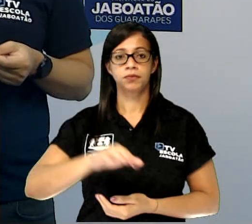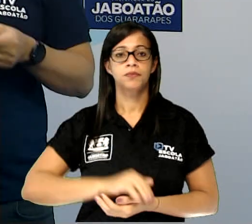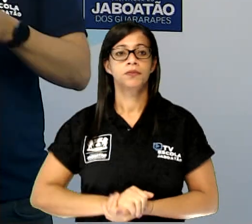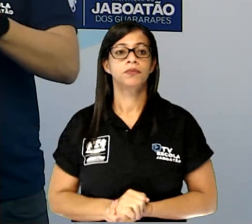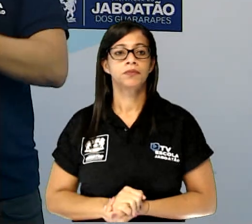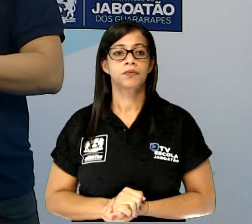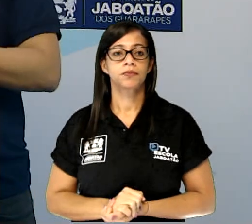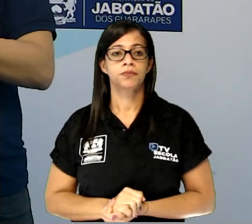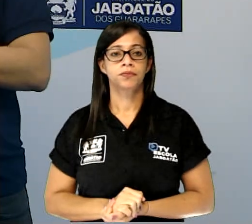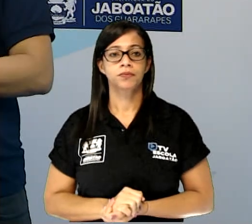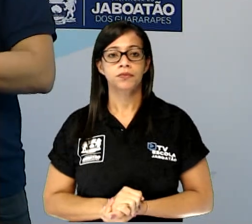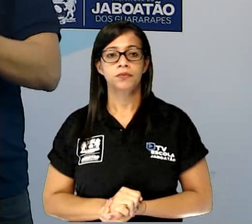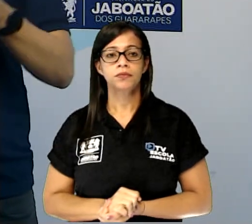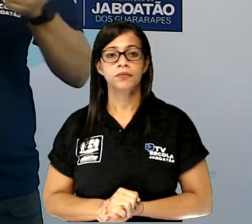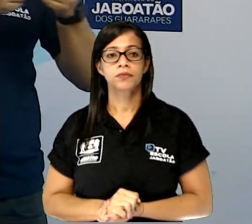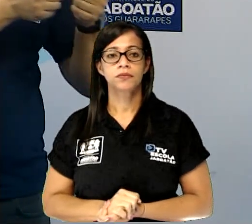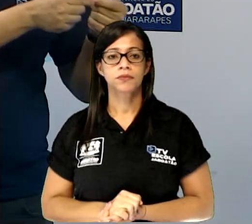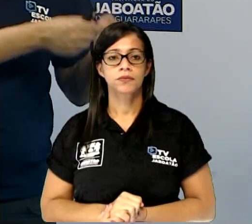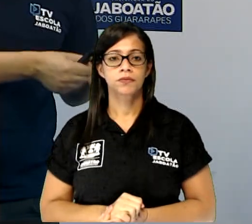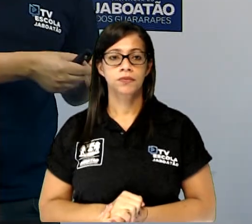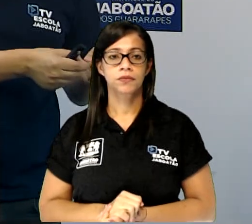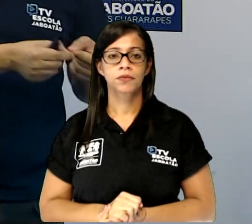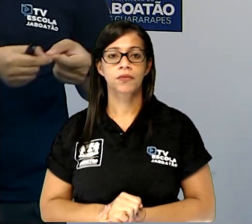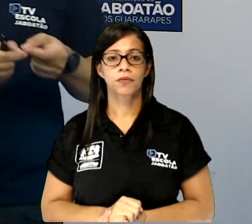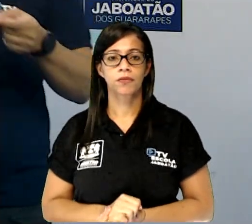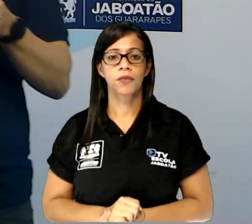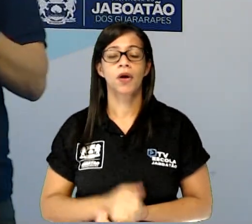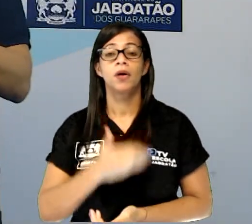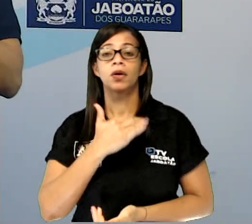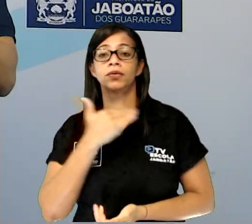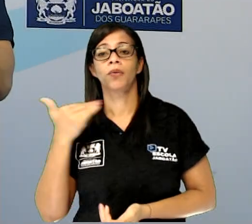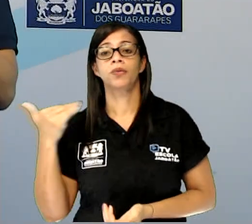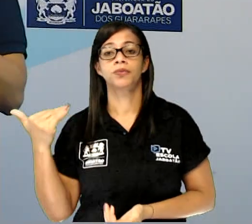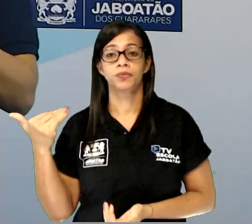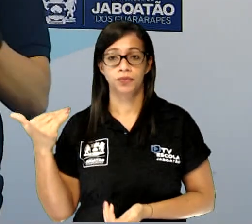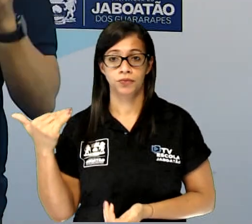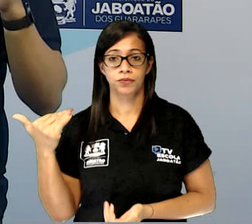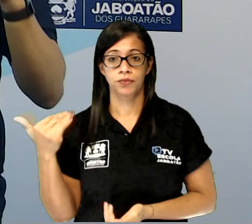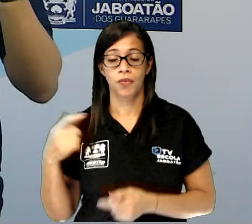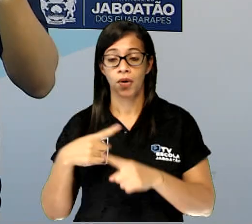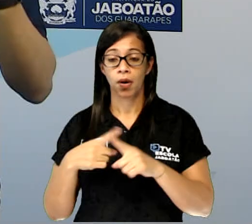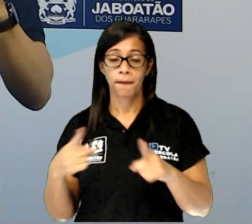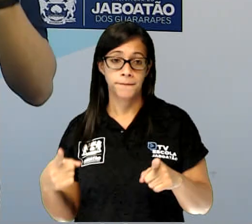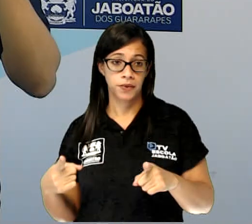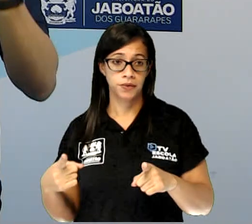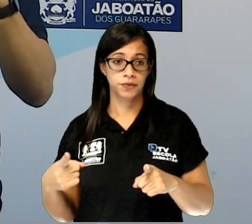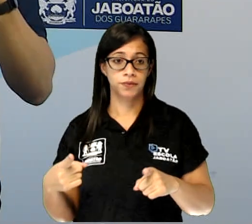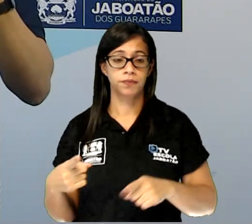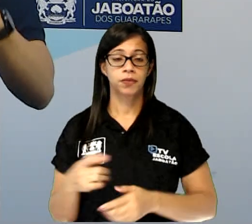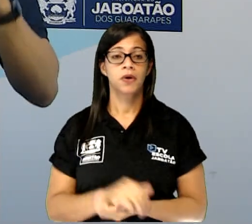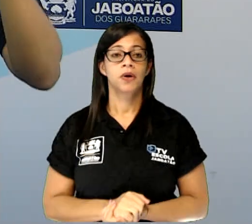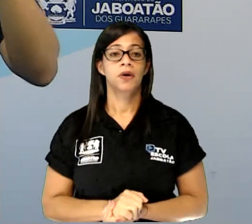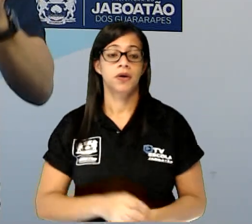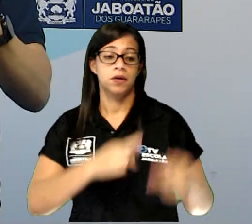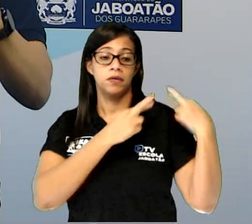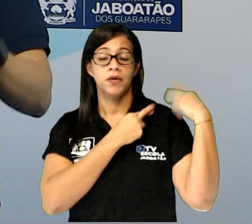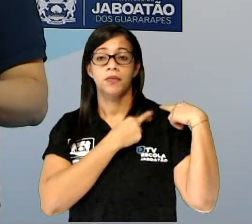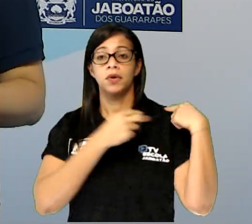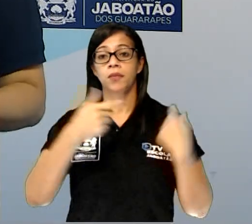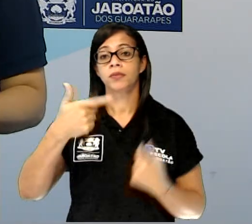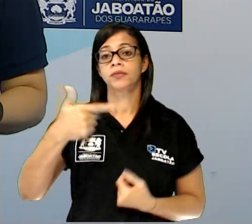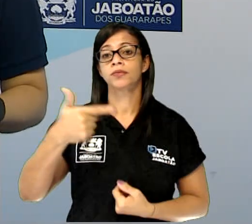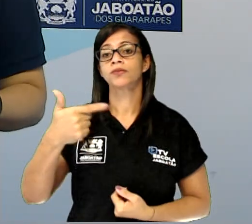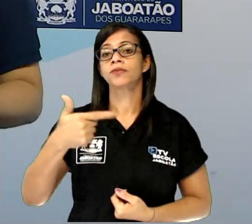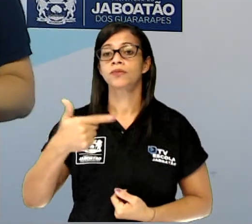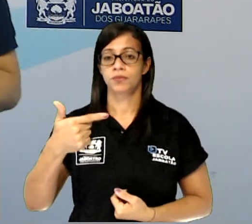presidente, mas sem abdicar do cargo de chanceler. Ou seja, Hitler, a partir desse momento, estava acumulando os dois cargos, de presidente